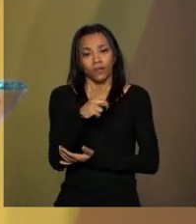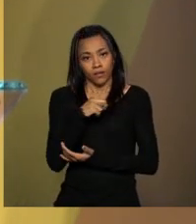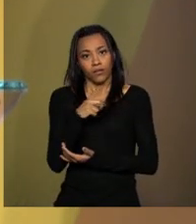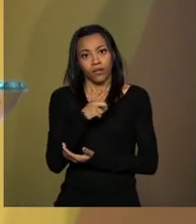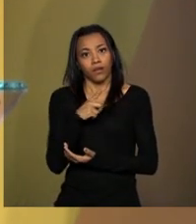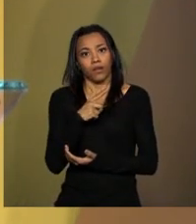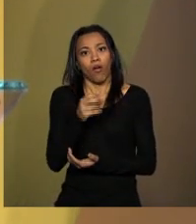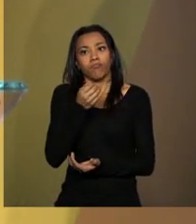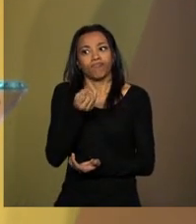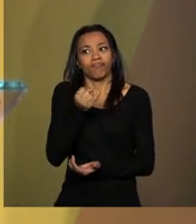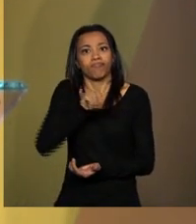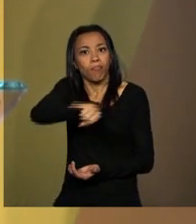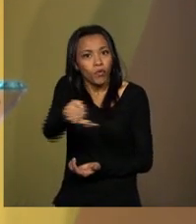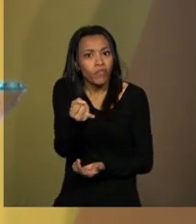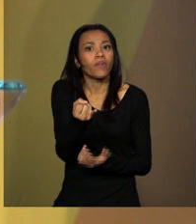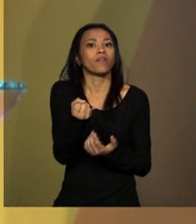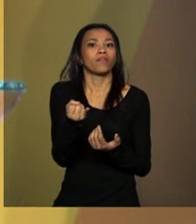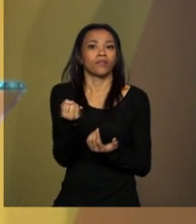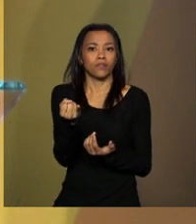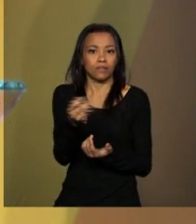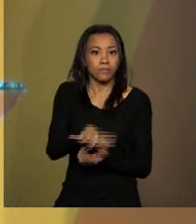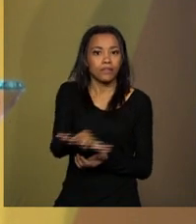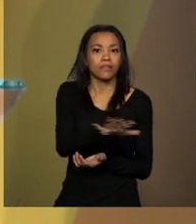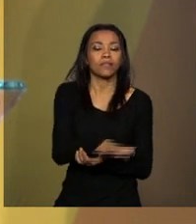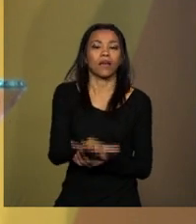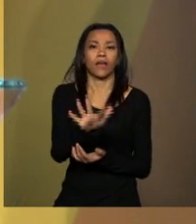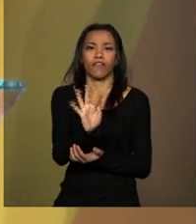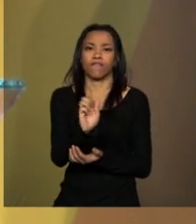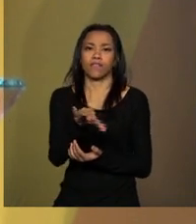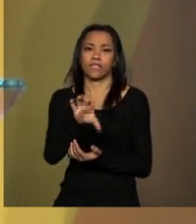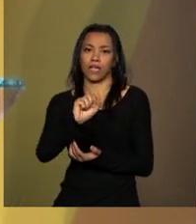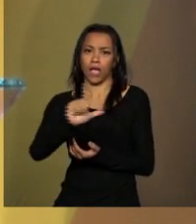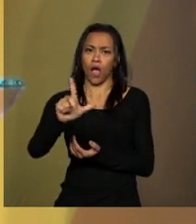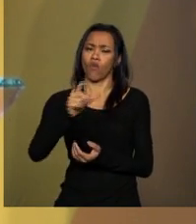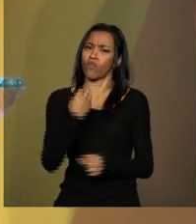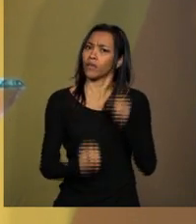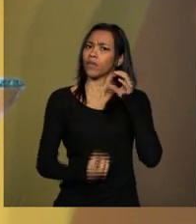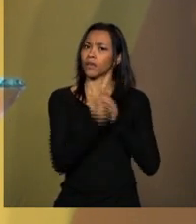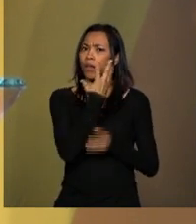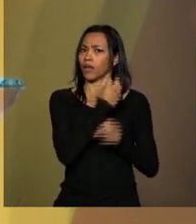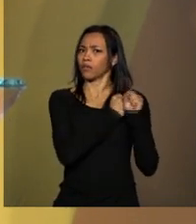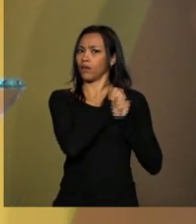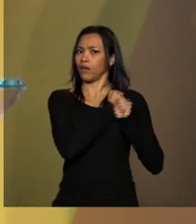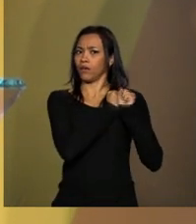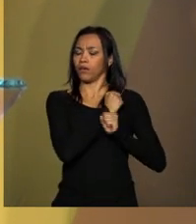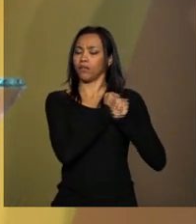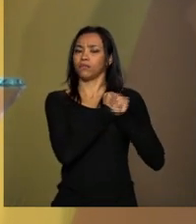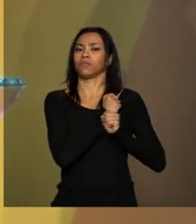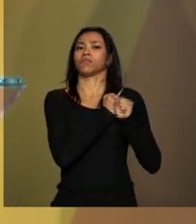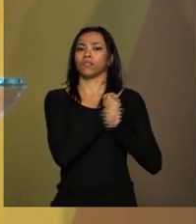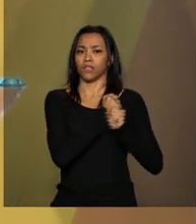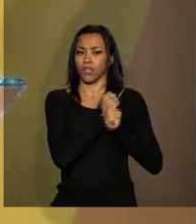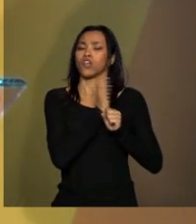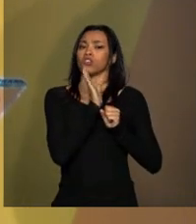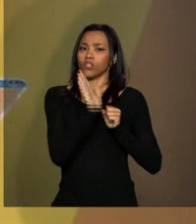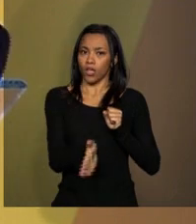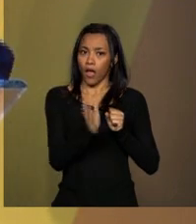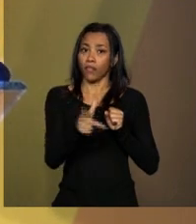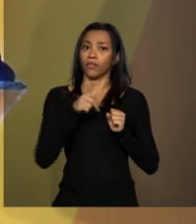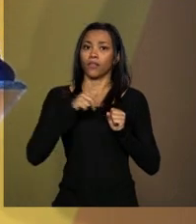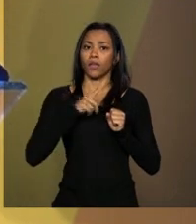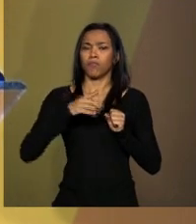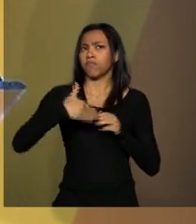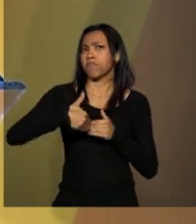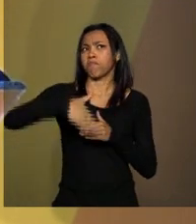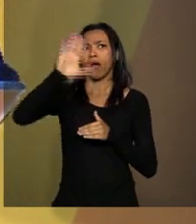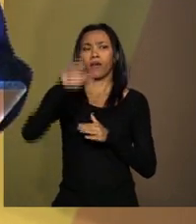fiscais já foi criado há muitos anos atrás e já vios a emissão de já temos tido a emissão de mais de